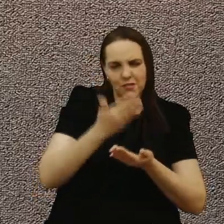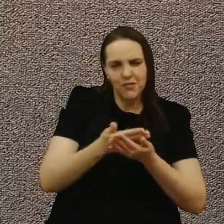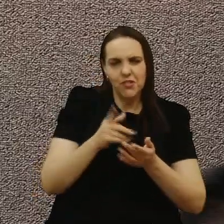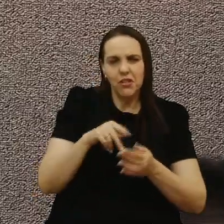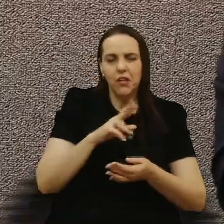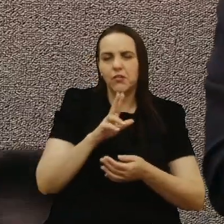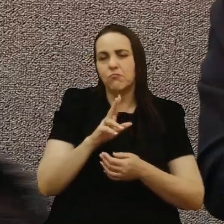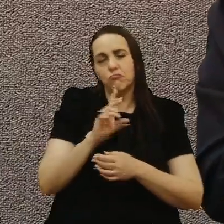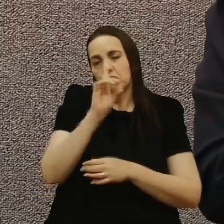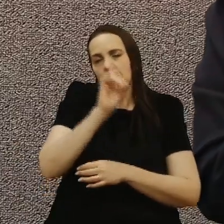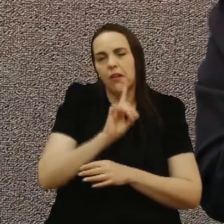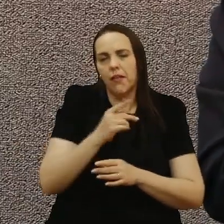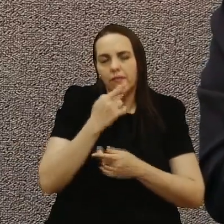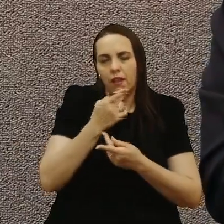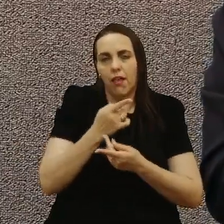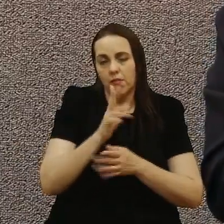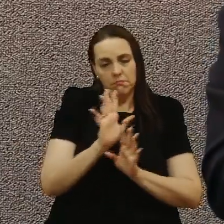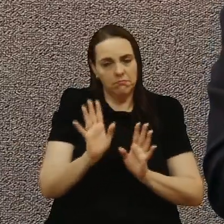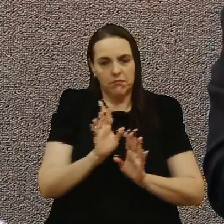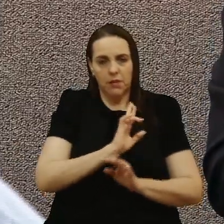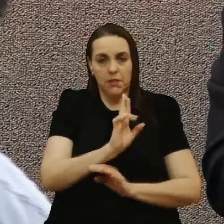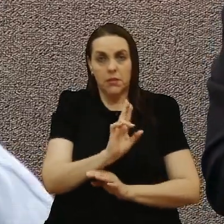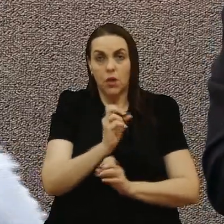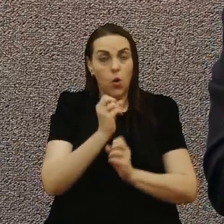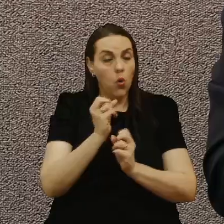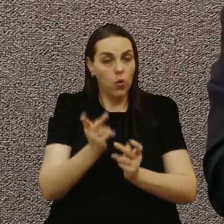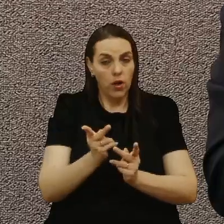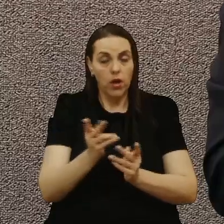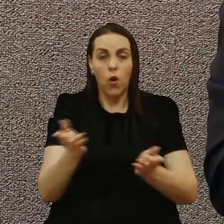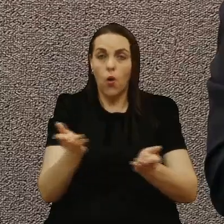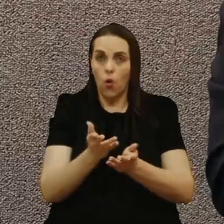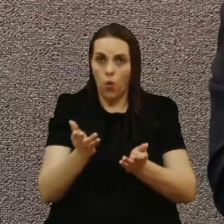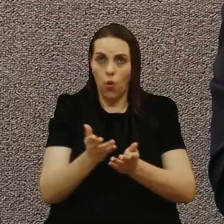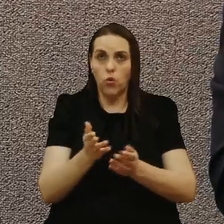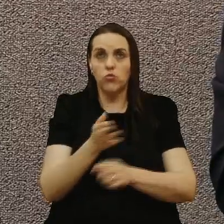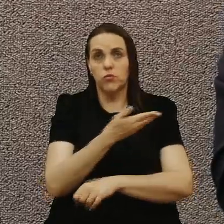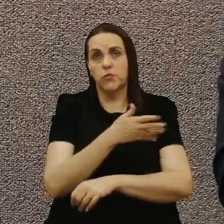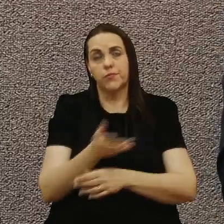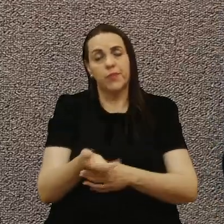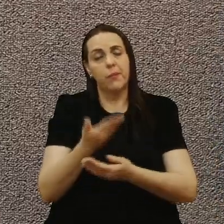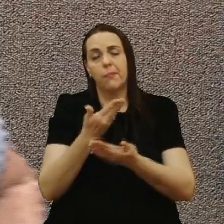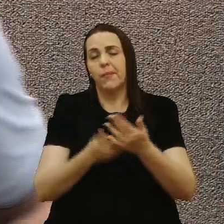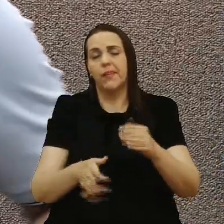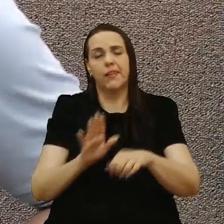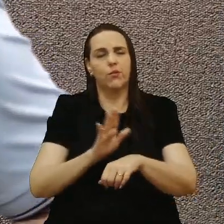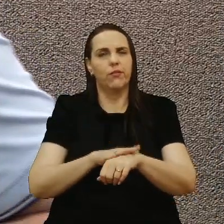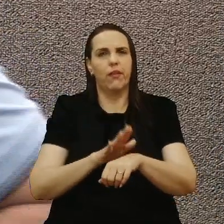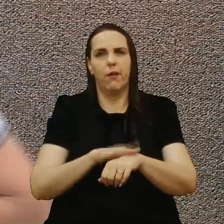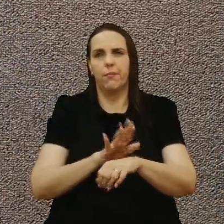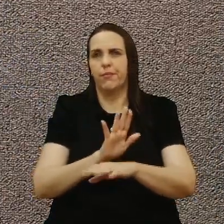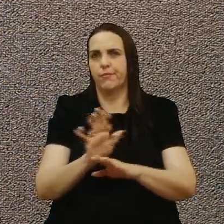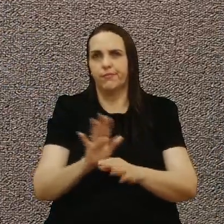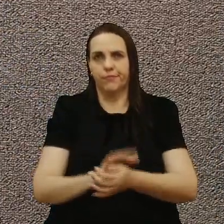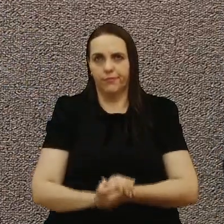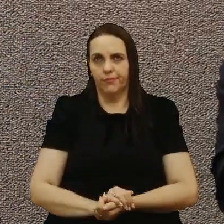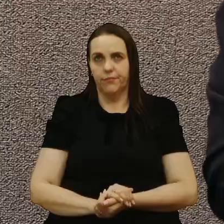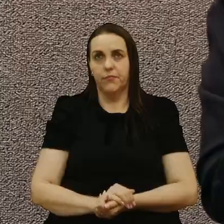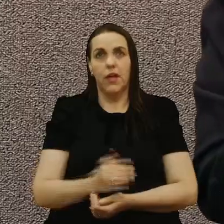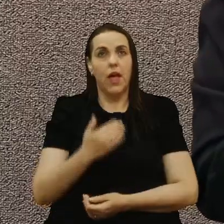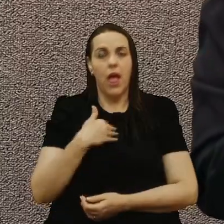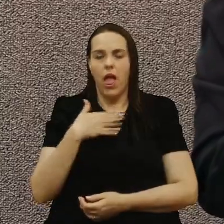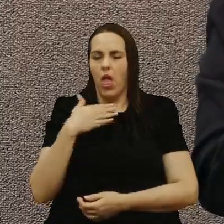de representar. Hoje, nós estamos cumprindo um rito. Uma perda de tempo, na minha modesta opinião, como bem falou o vereador Cláudio Libardi, eu não sou